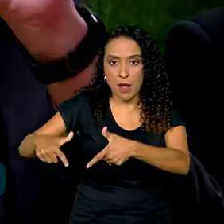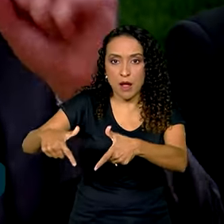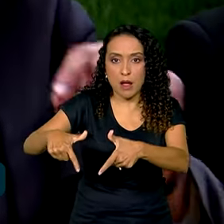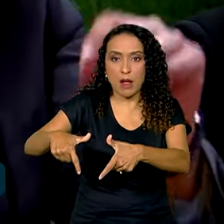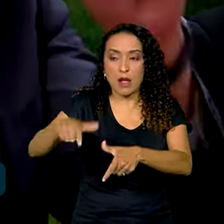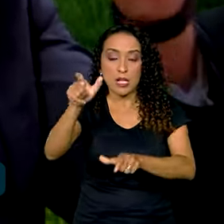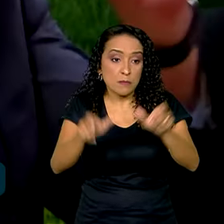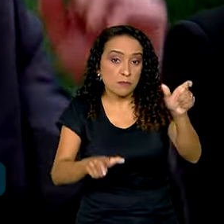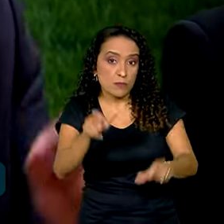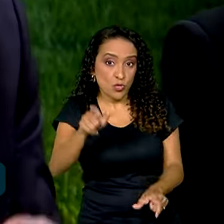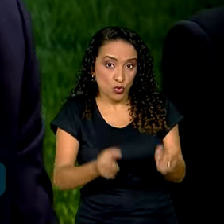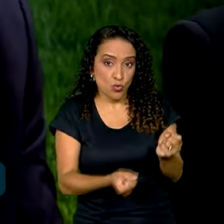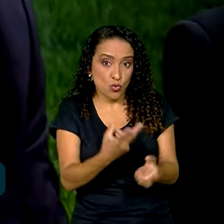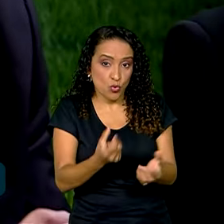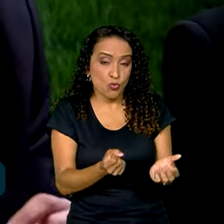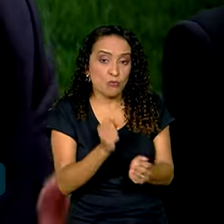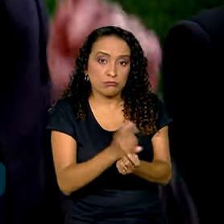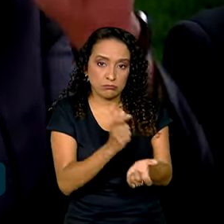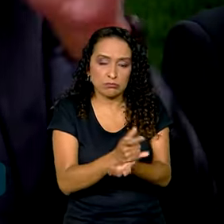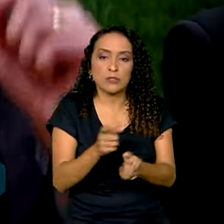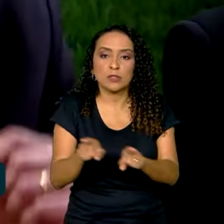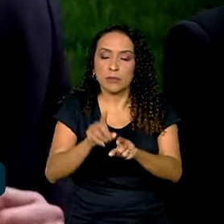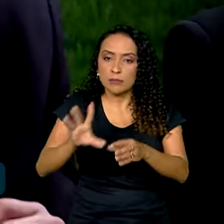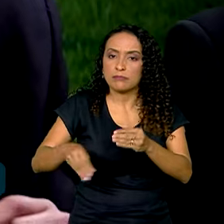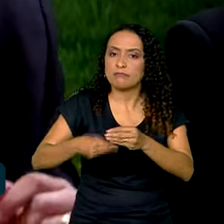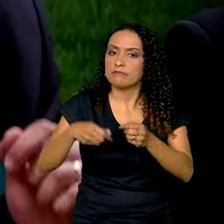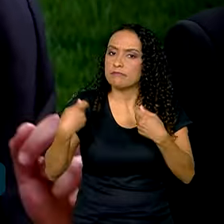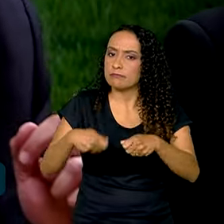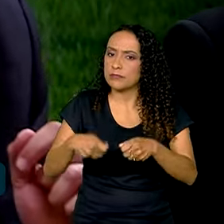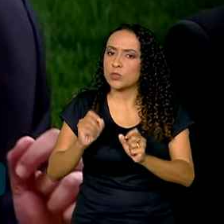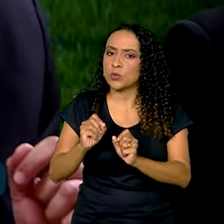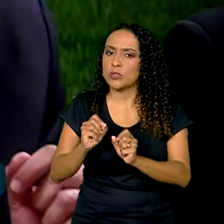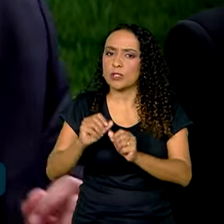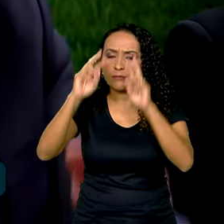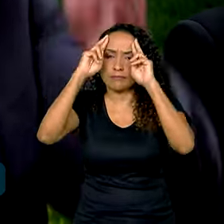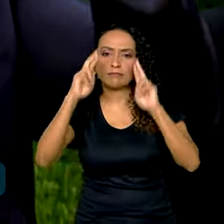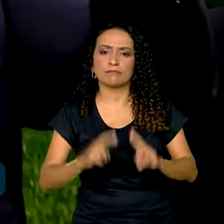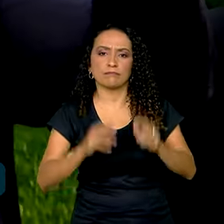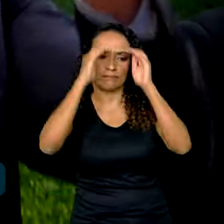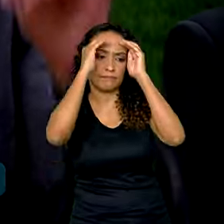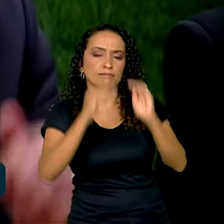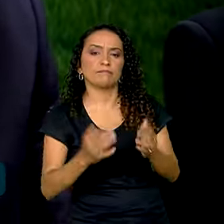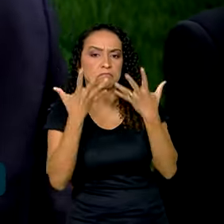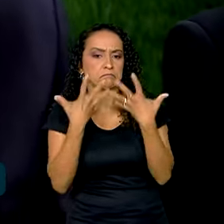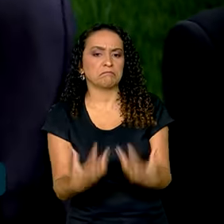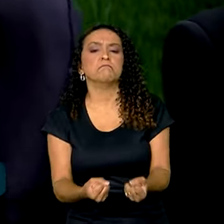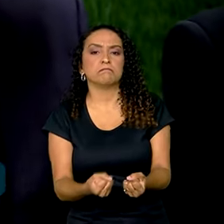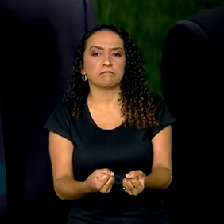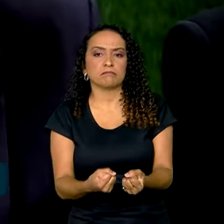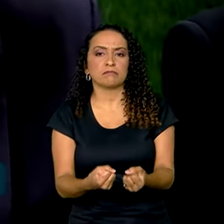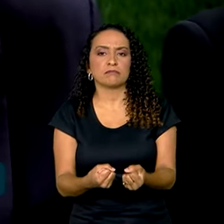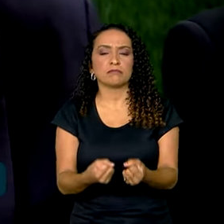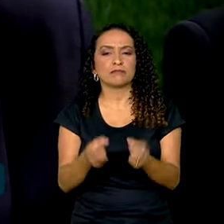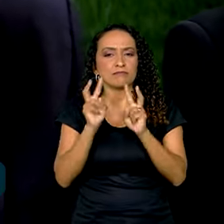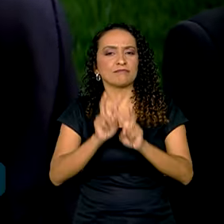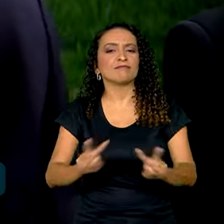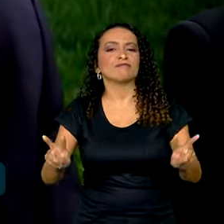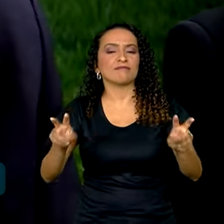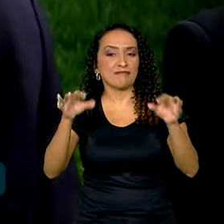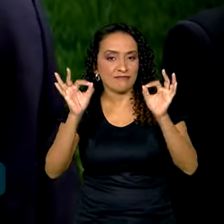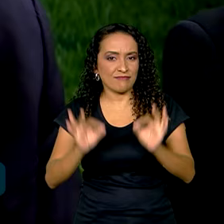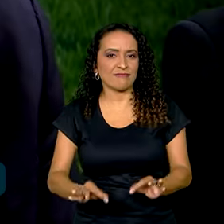consumidores este valor agregado, e para isso a gente precisa de reconhecimento. e o reconhecimento a gente enxerga